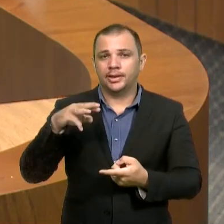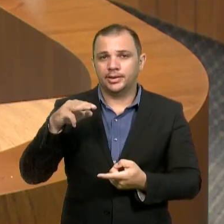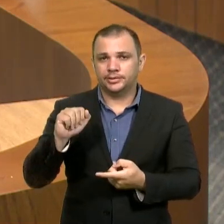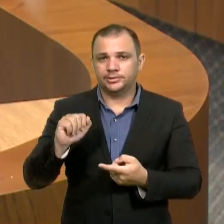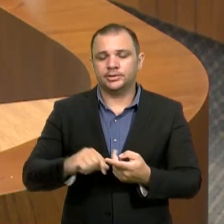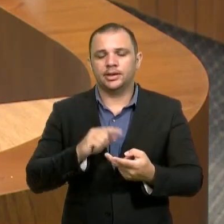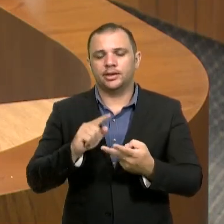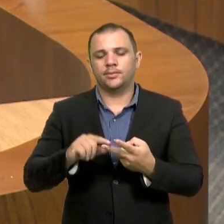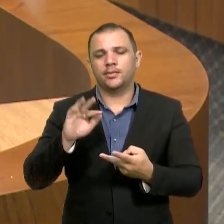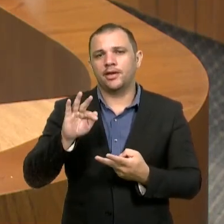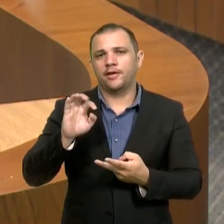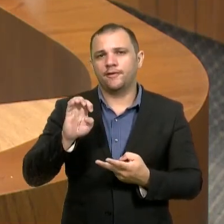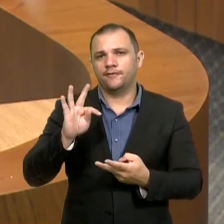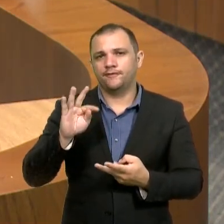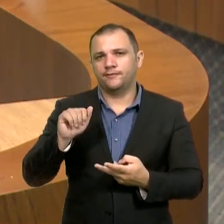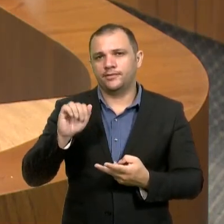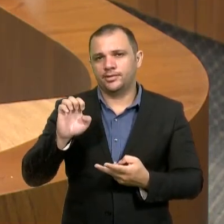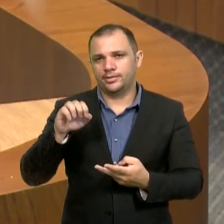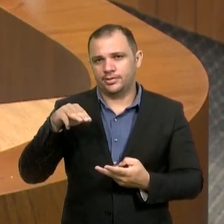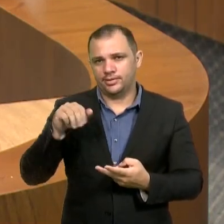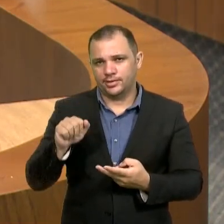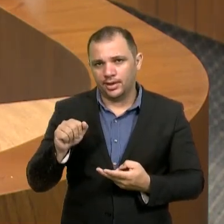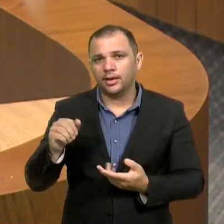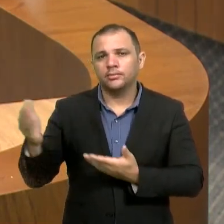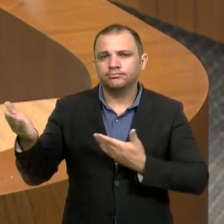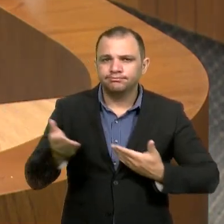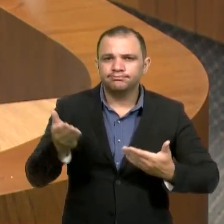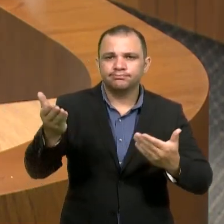sobre como nós vamos